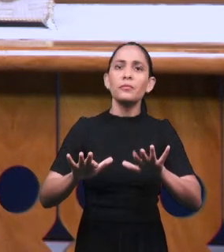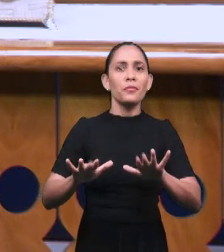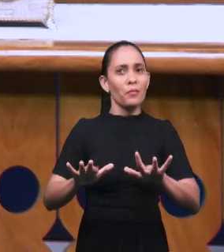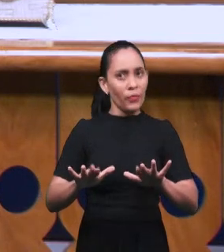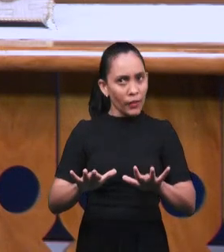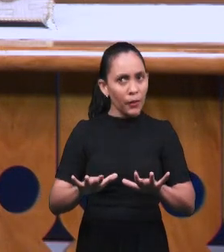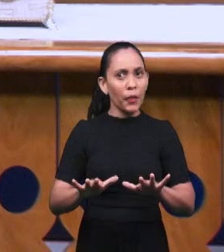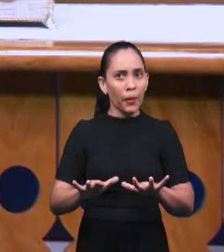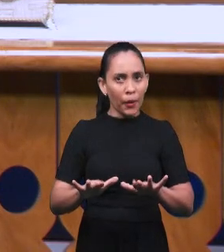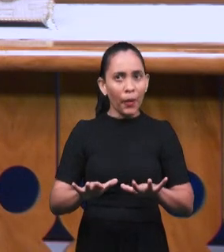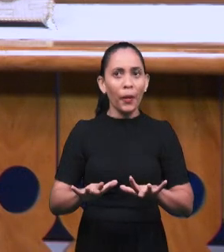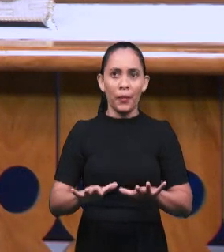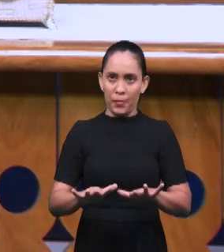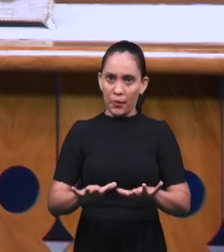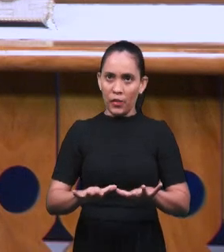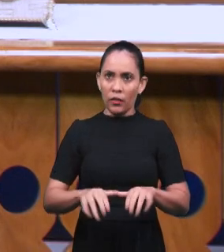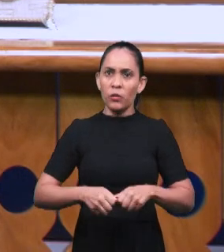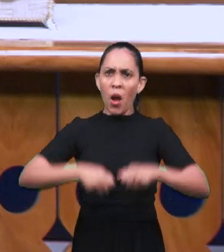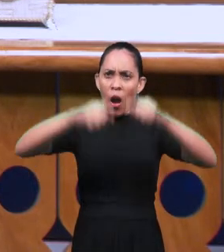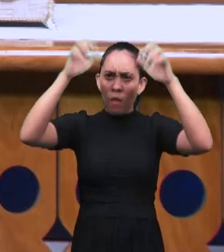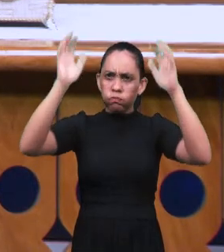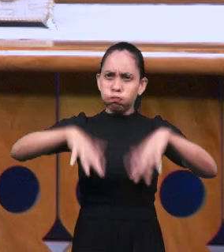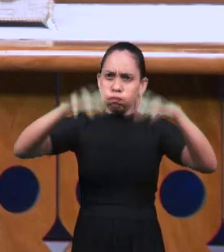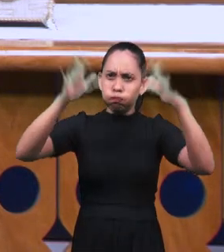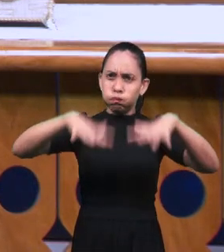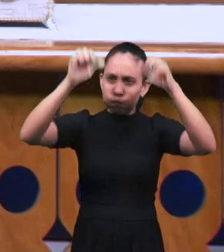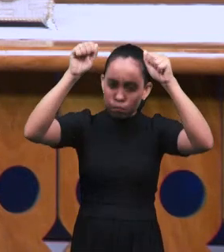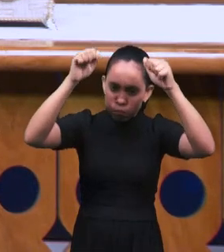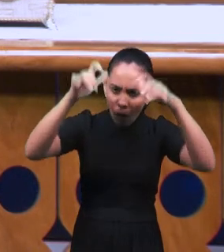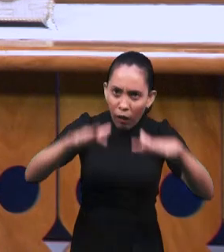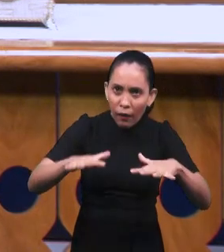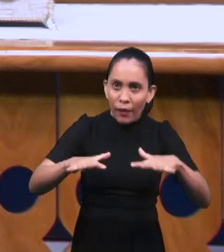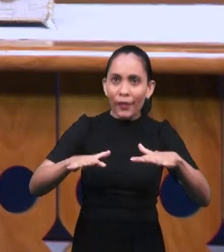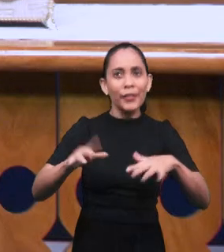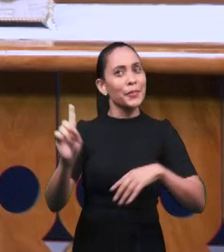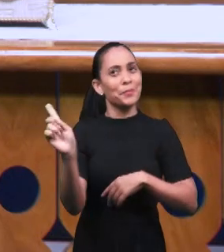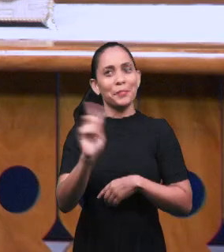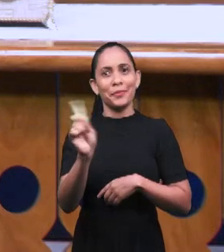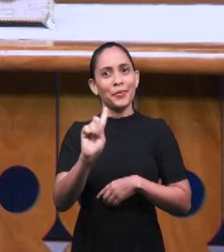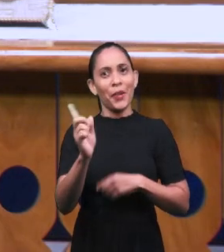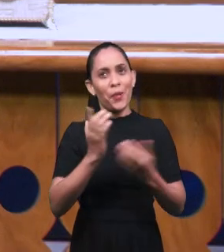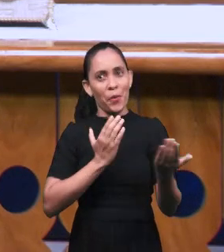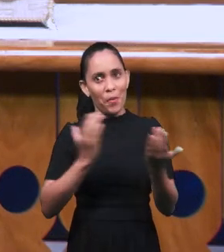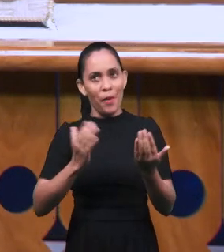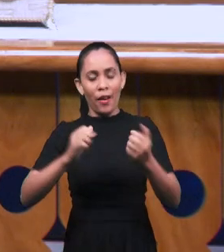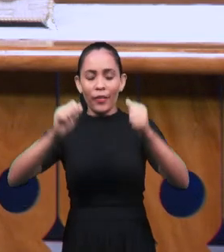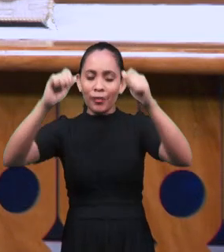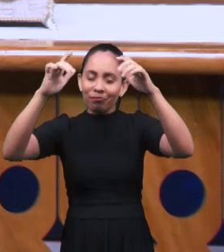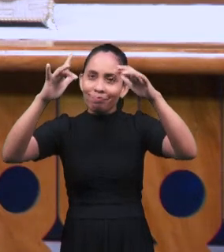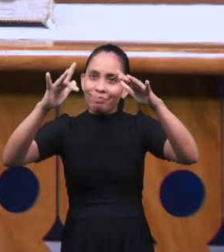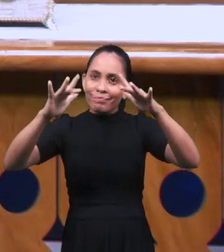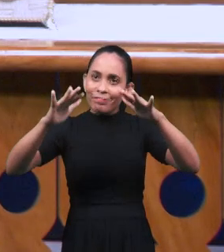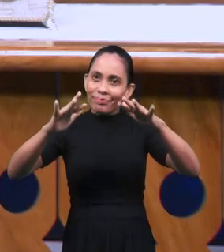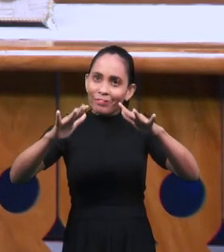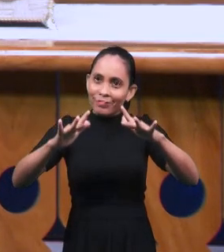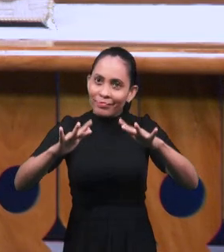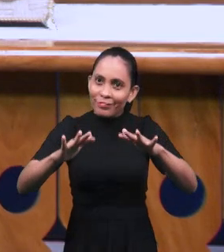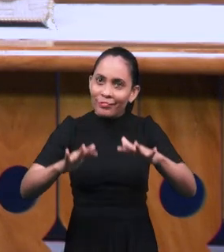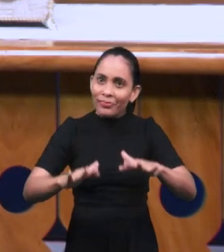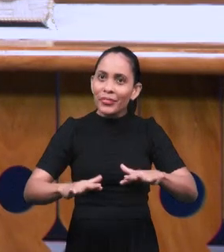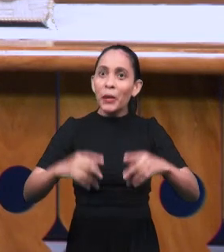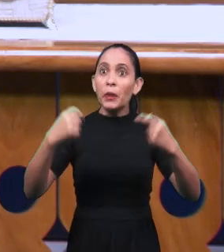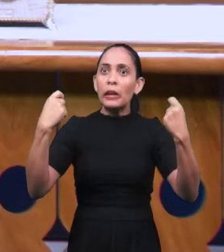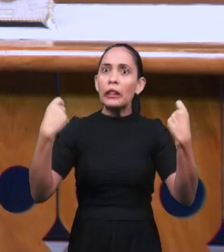amontoado, não é a tromba d'água que está caindo em cima. Não é, é o orvalho, aquilo que precisa renovar